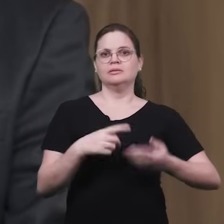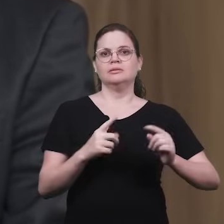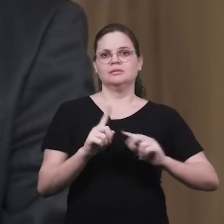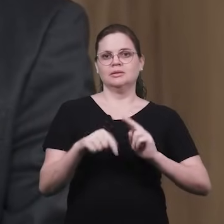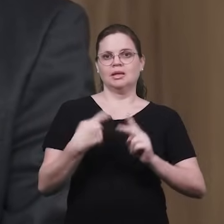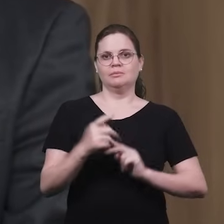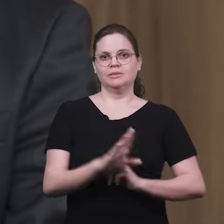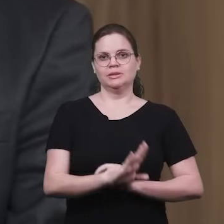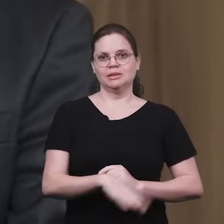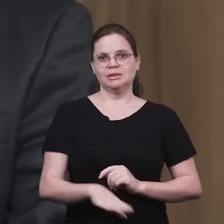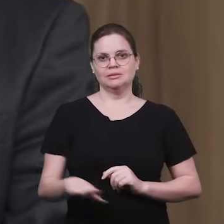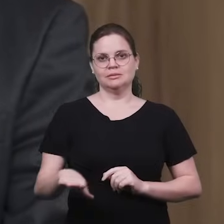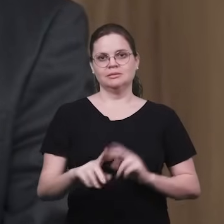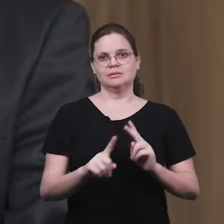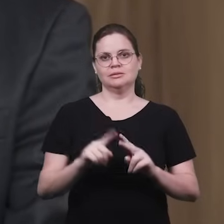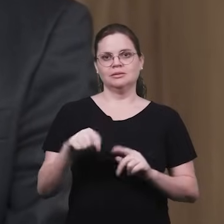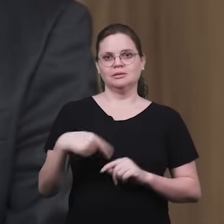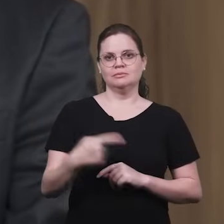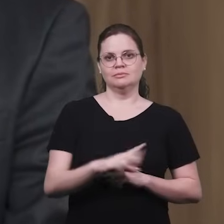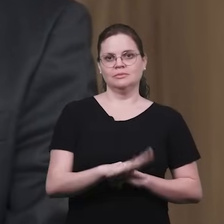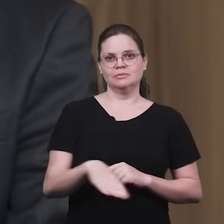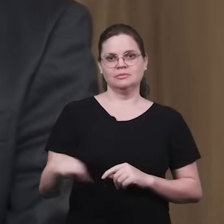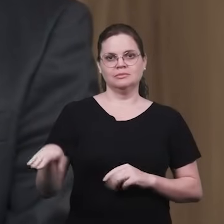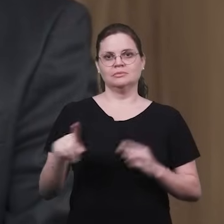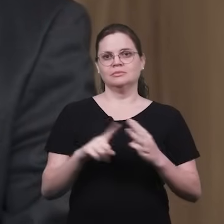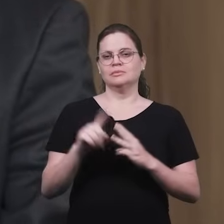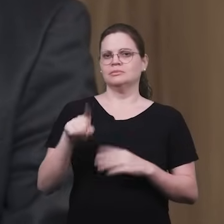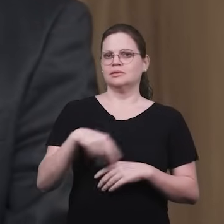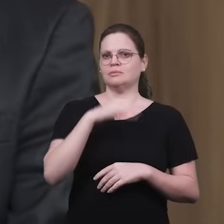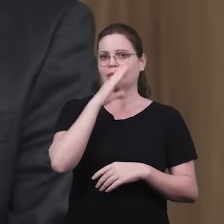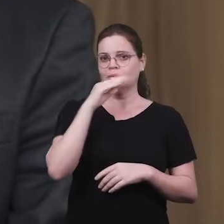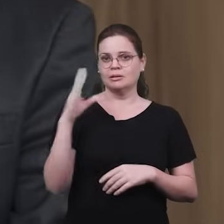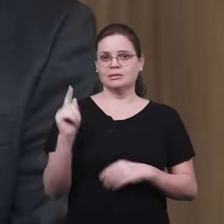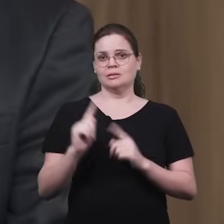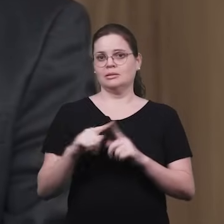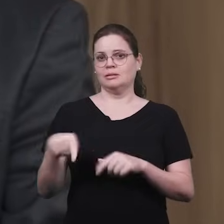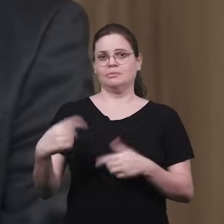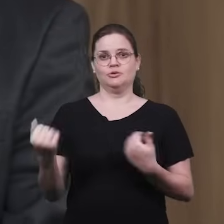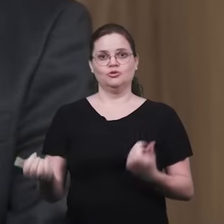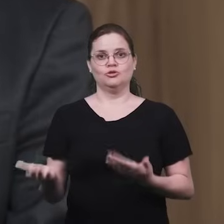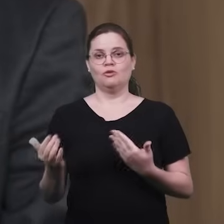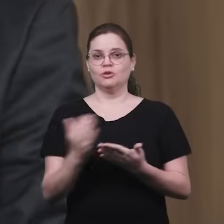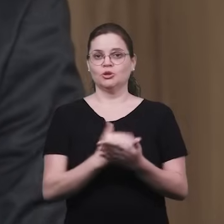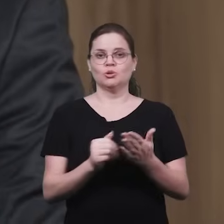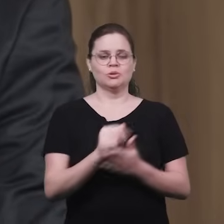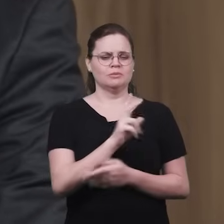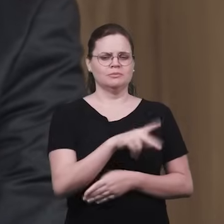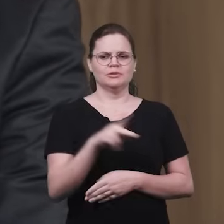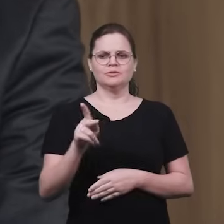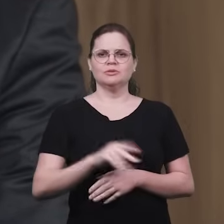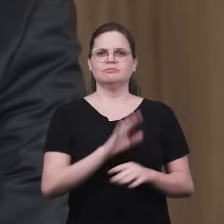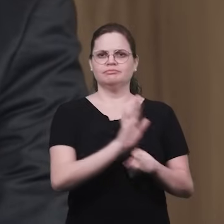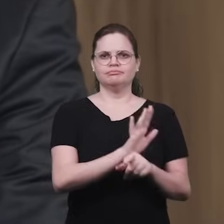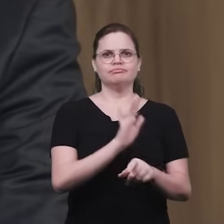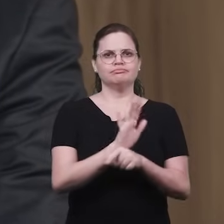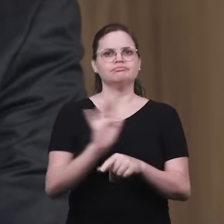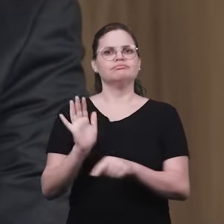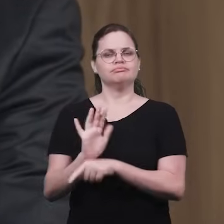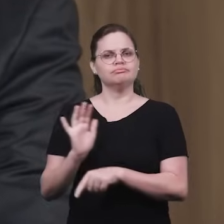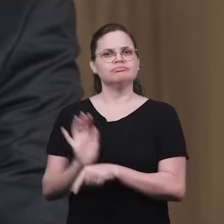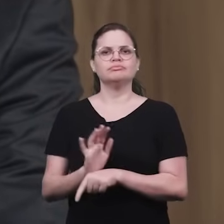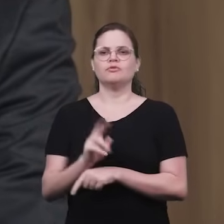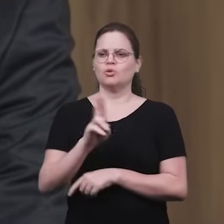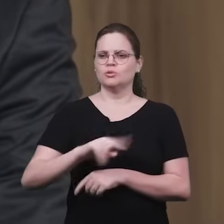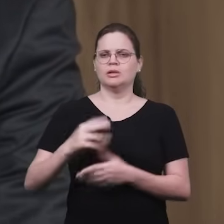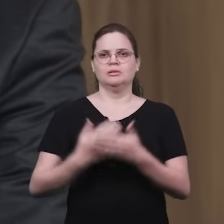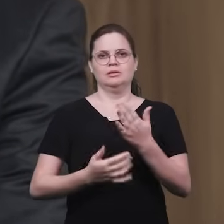a classe ali dos intermediários, os adolescentes, jovens, ou seja, todas contribuindo. Tá certo que para uns e